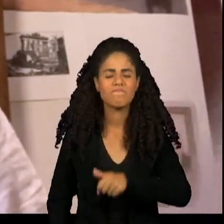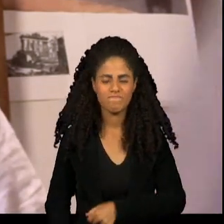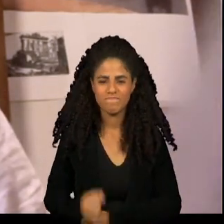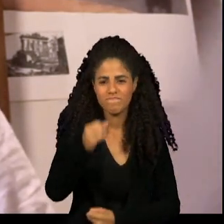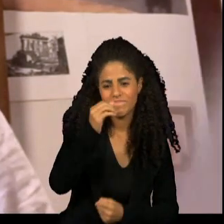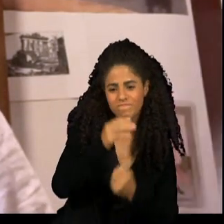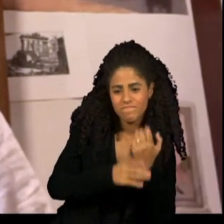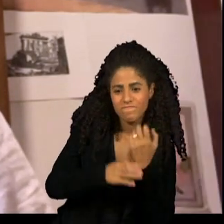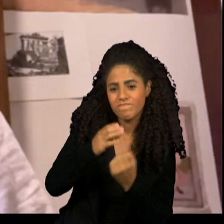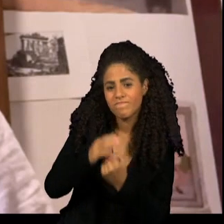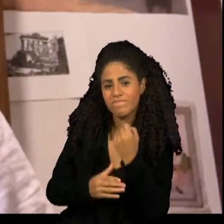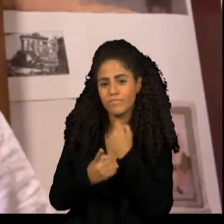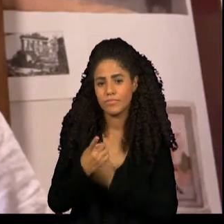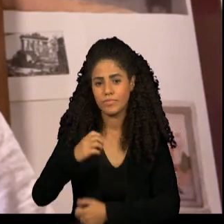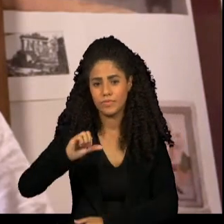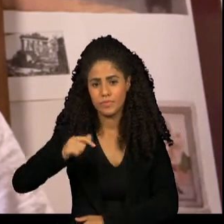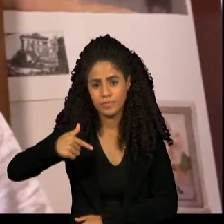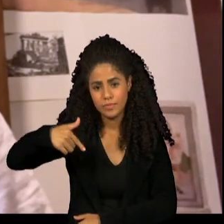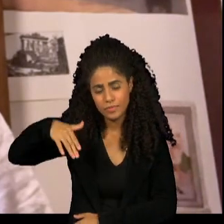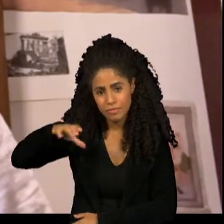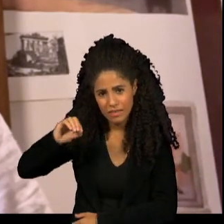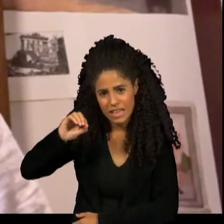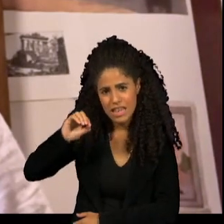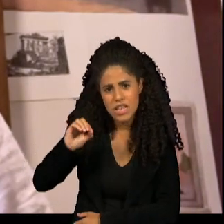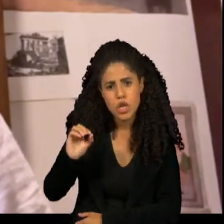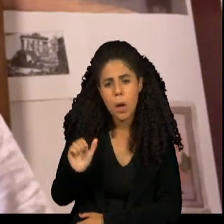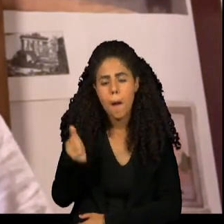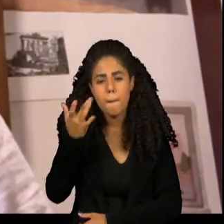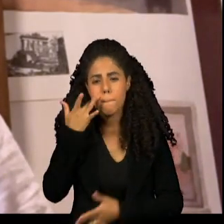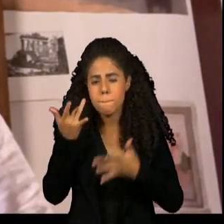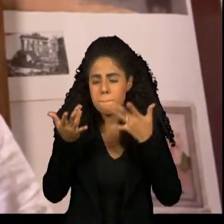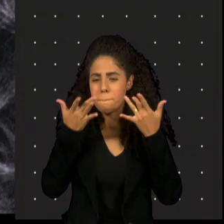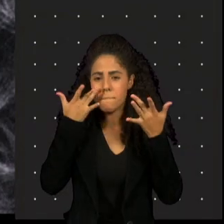Criou, em 1970, a produtora Bel Air.